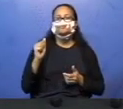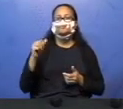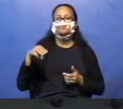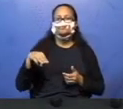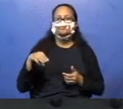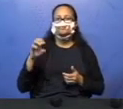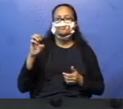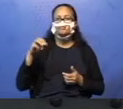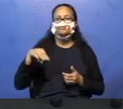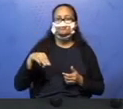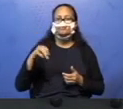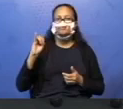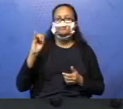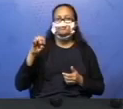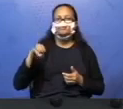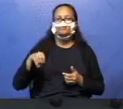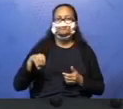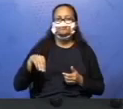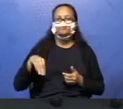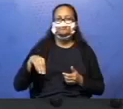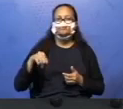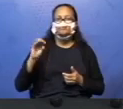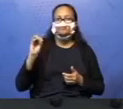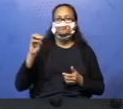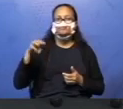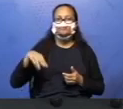In, on,